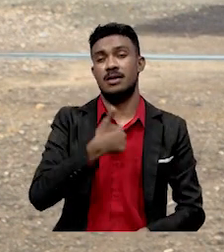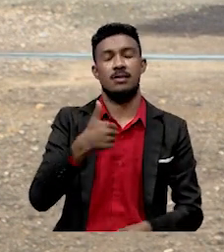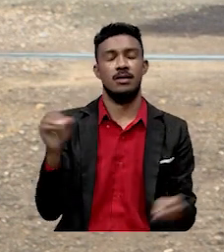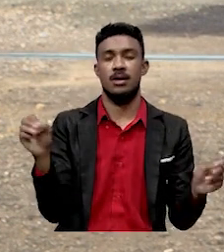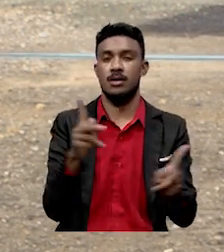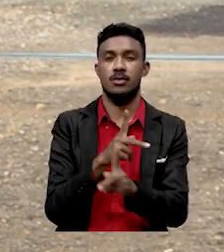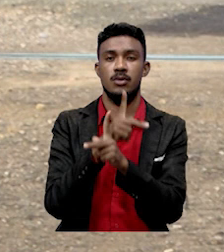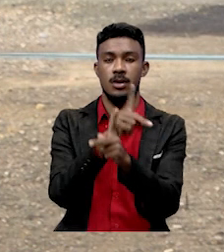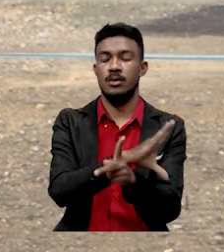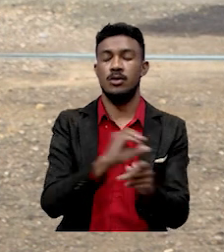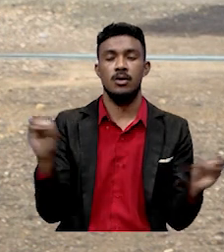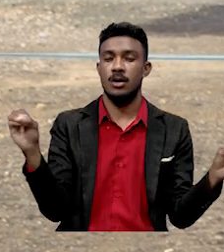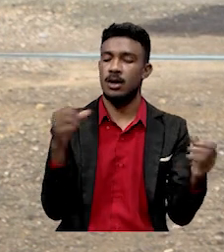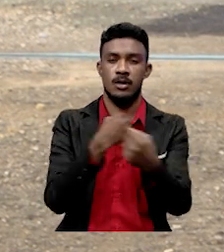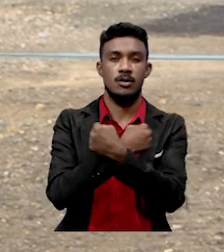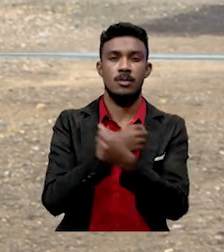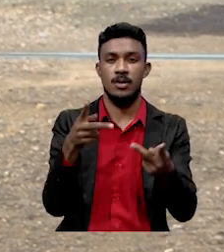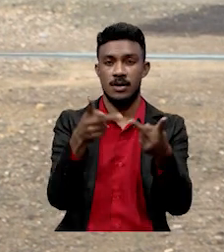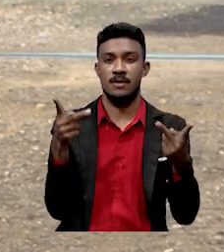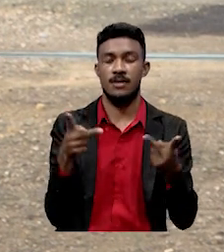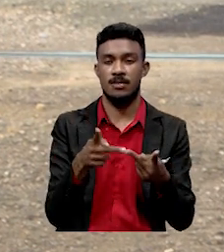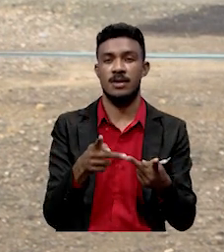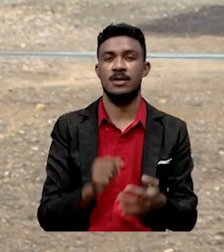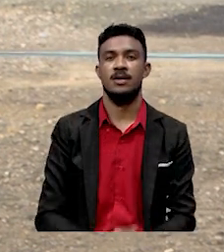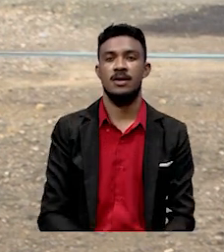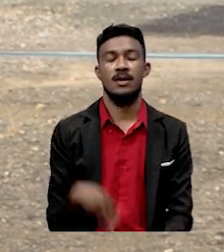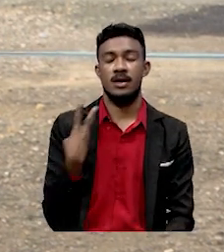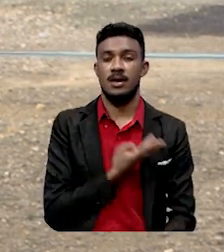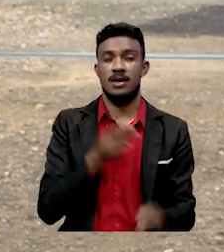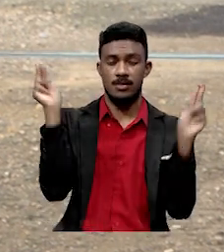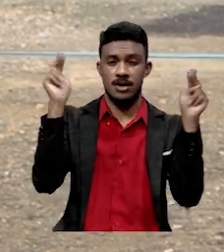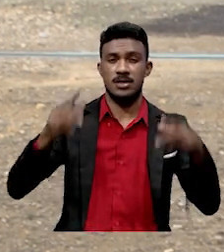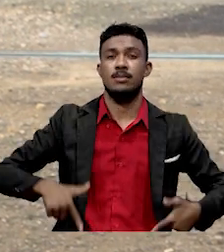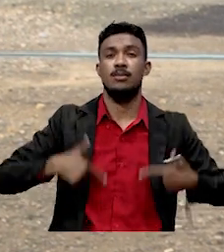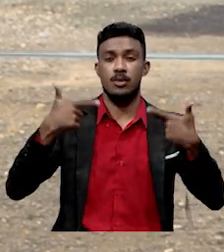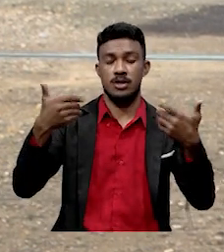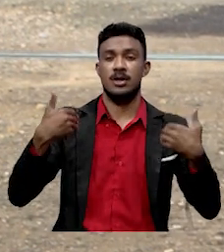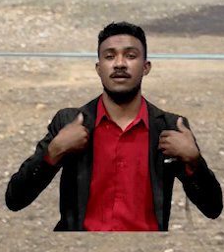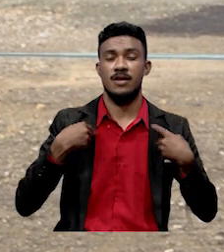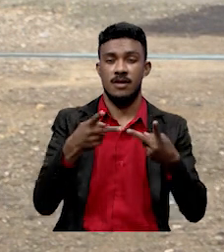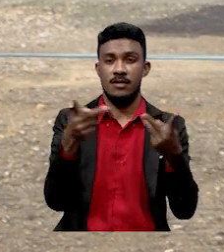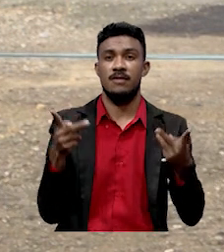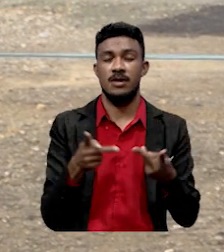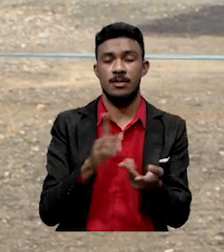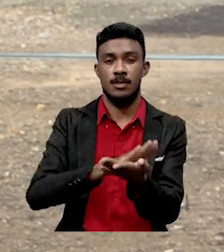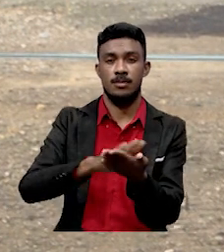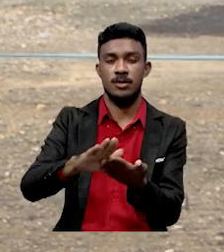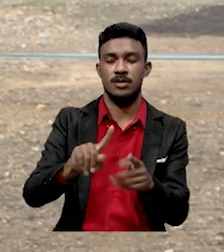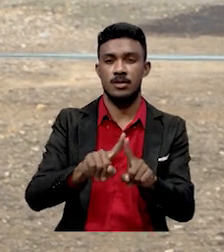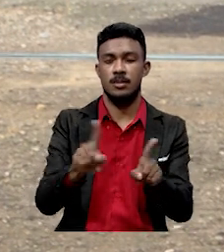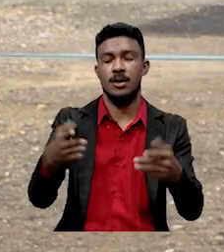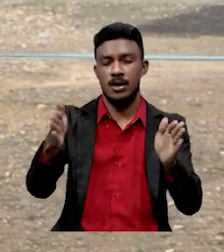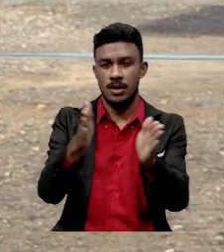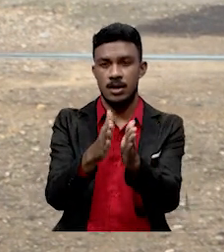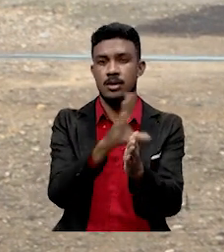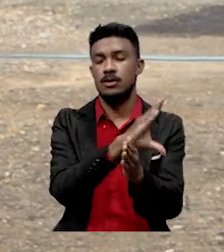cuidado no lahadomi ambiente. Ita precisa moris e ambiente nebe mos mas que kik no